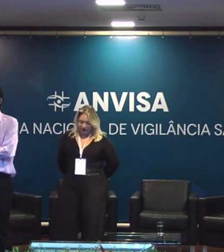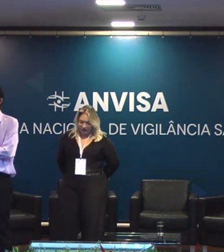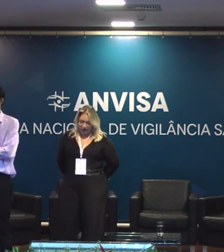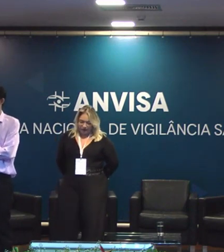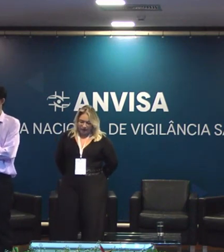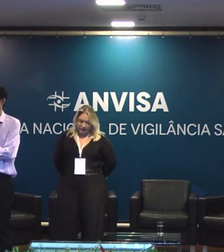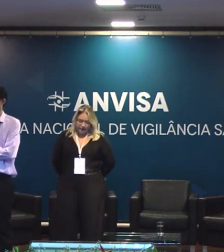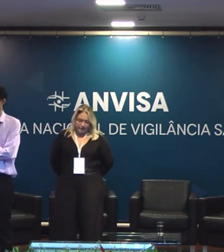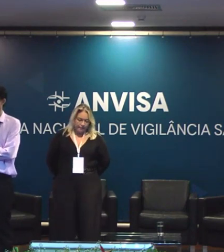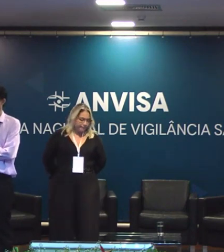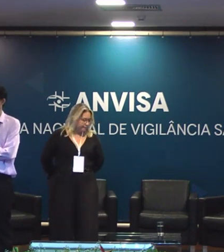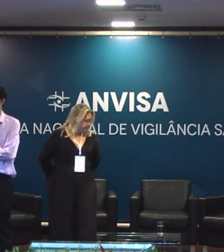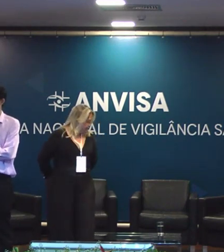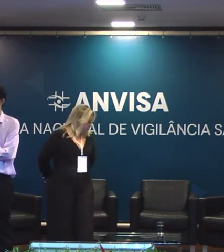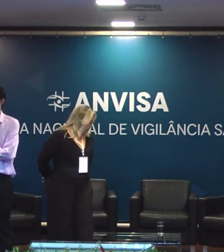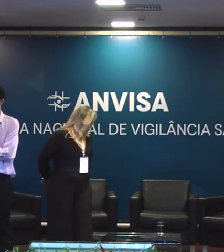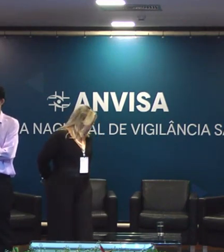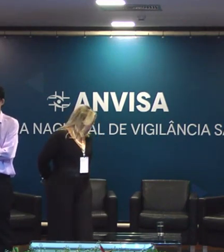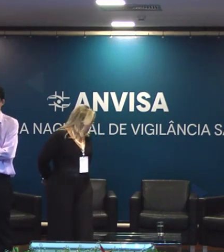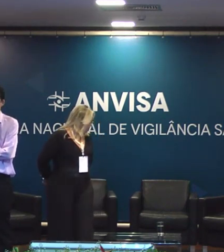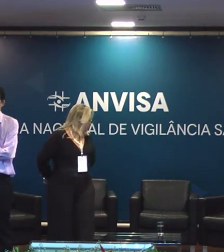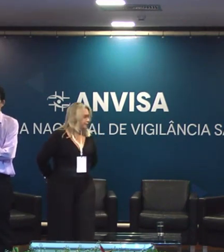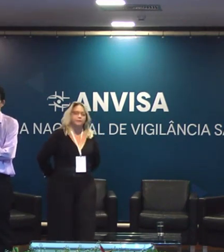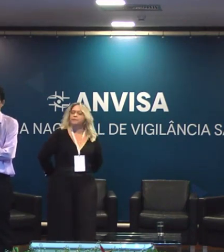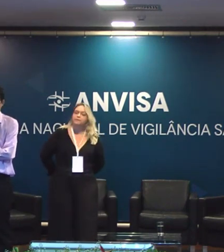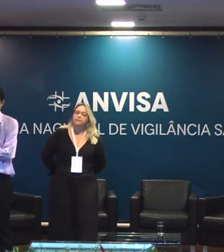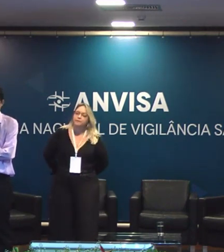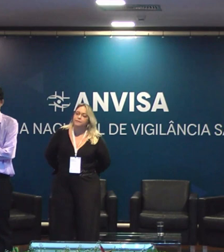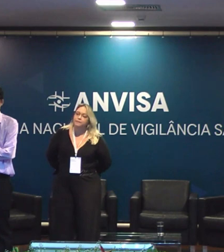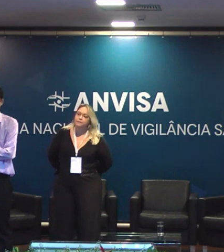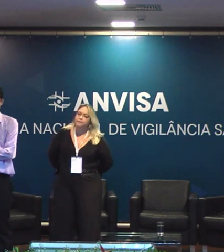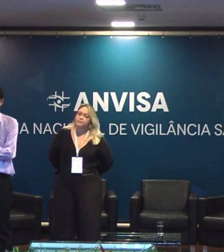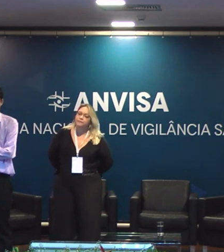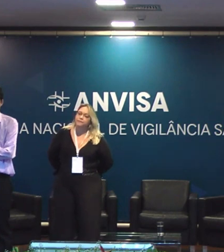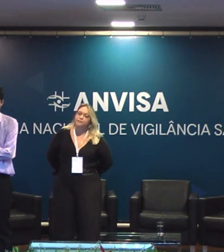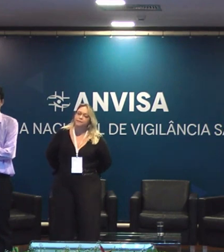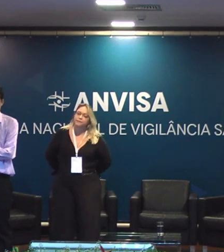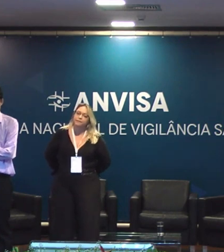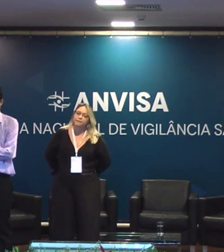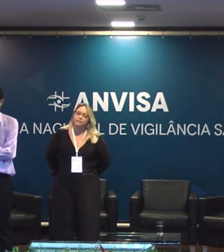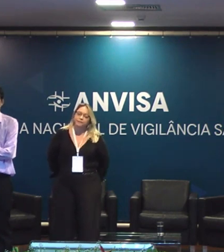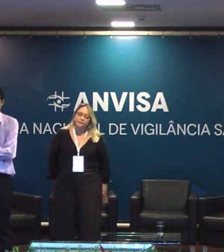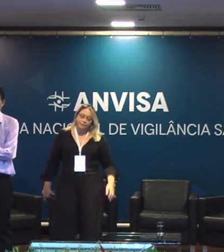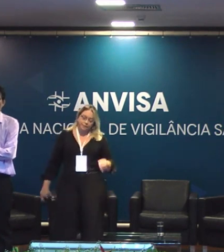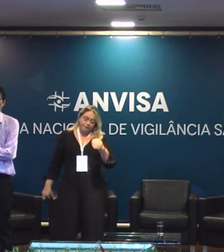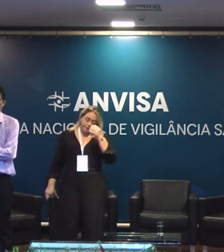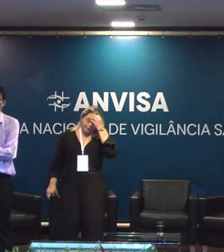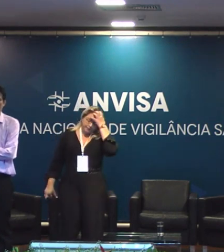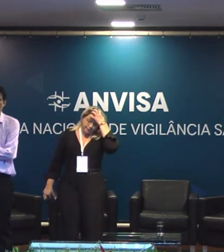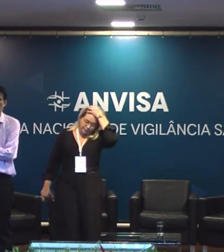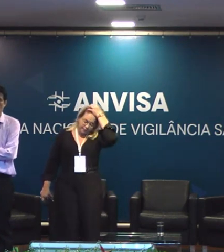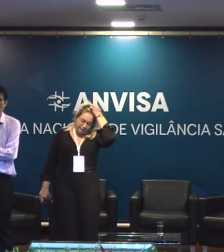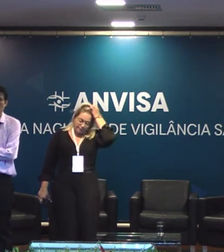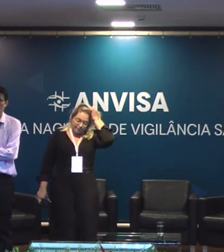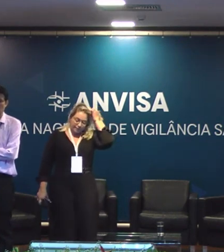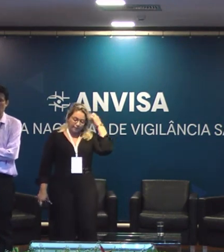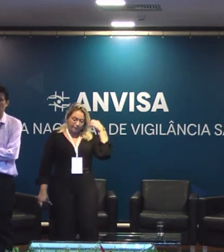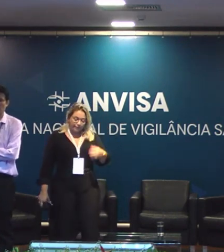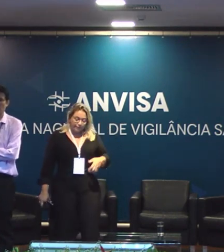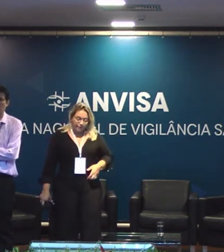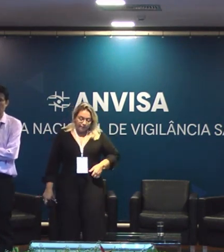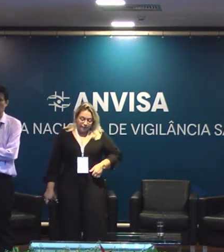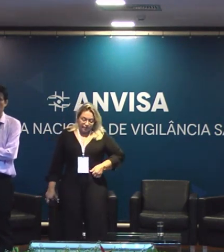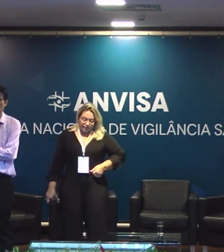né? E vamos tentar esse apoio junto ao CONAS, CONASEMES, para que os secretários